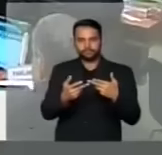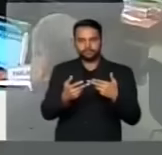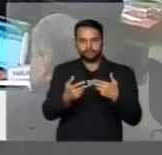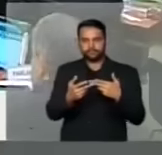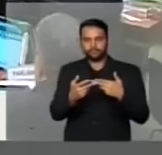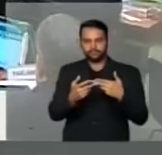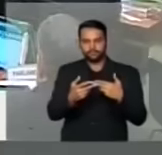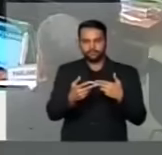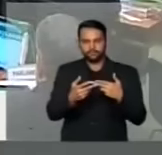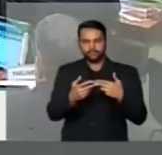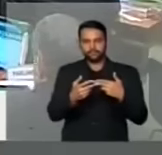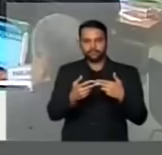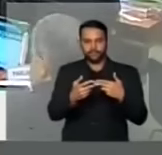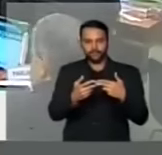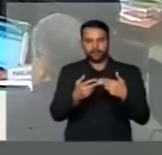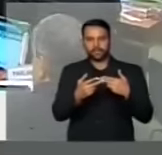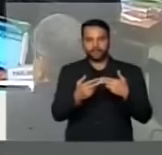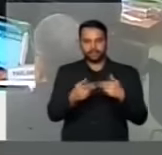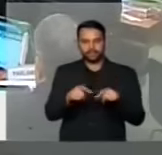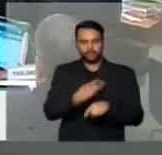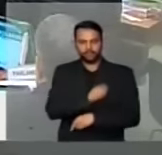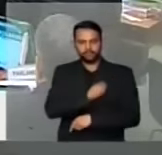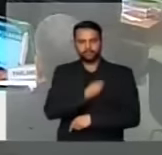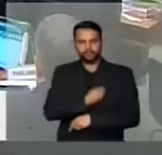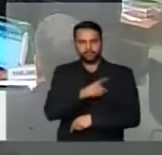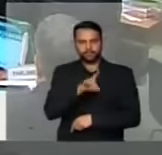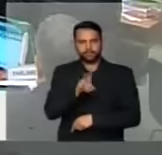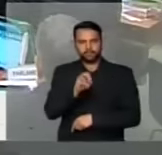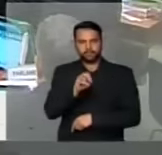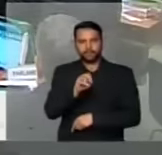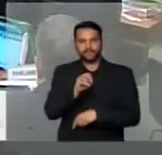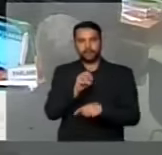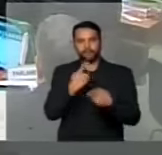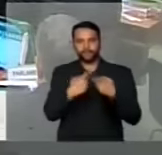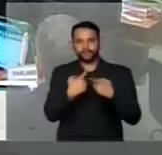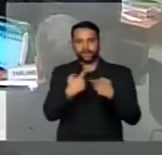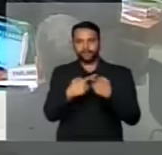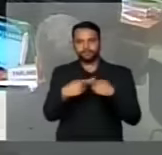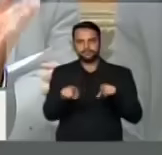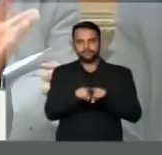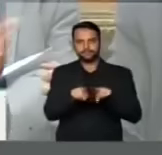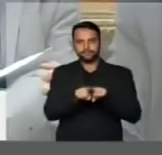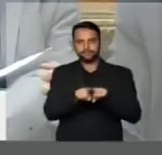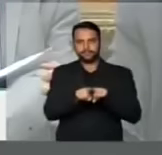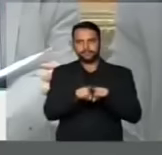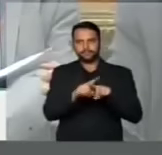okay. Já usou 15, presidente. Eu vou usar mais 5 minutos, senhor presidente. Então, Não, mas é... minoria fica sem